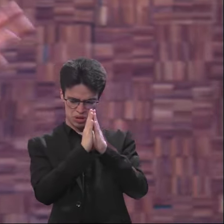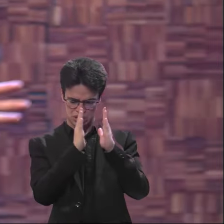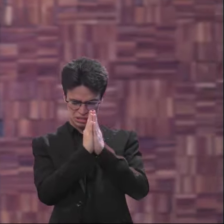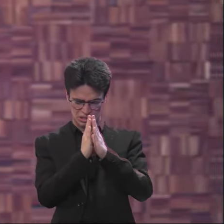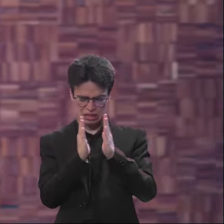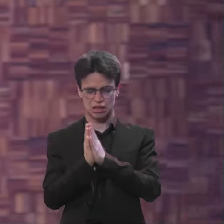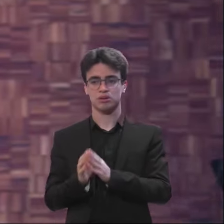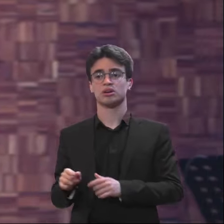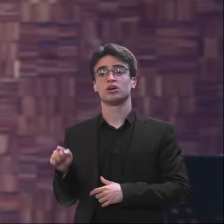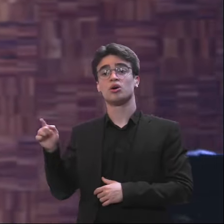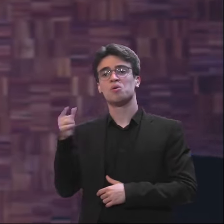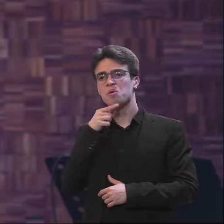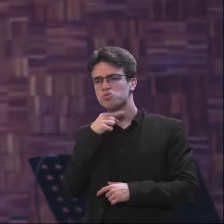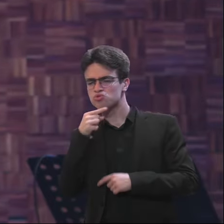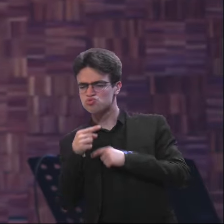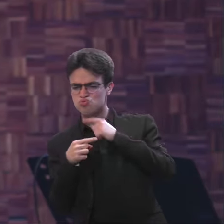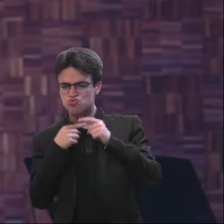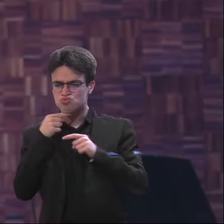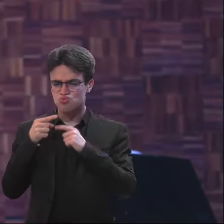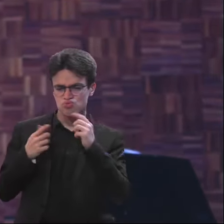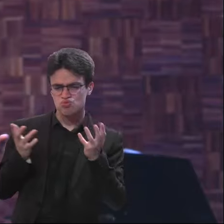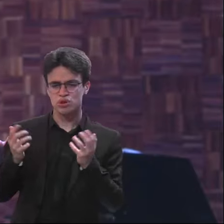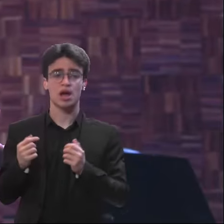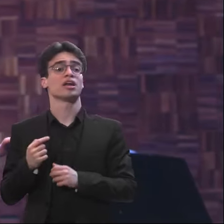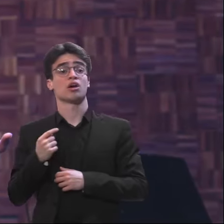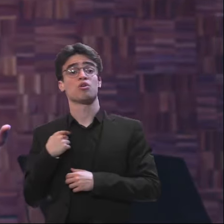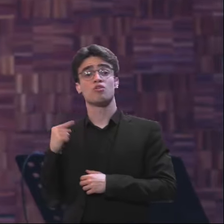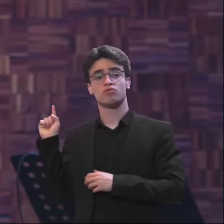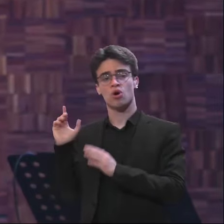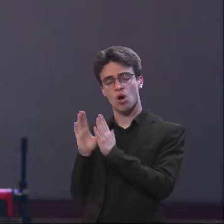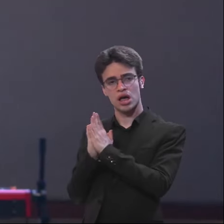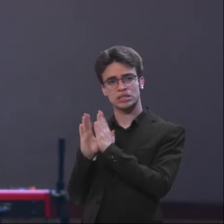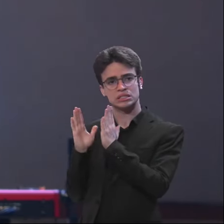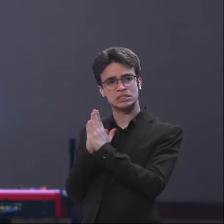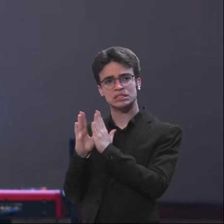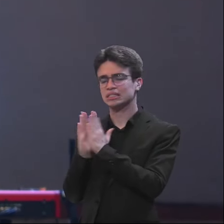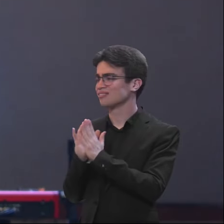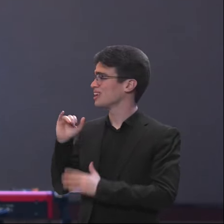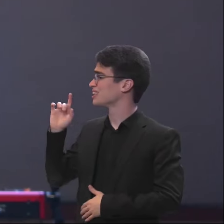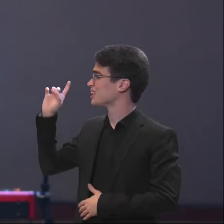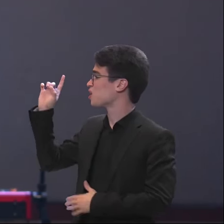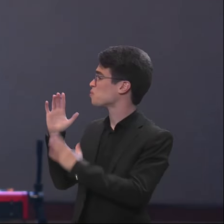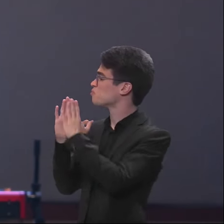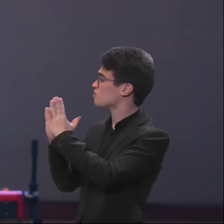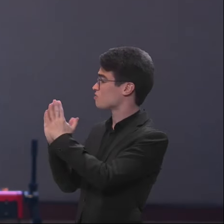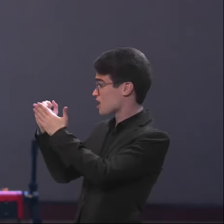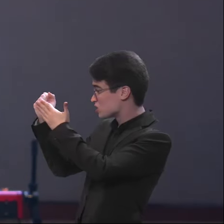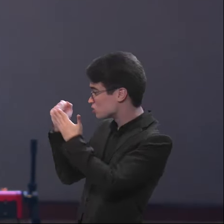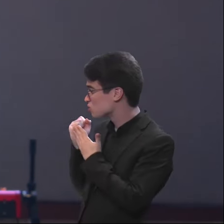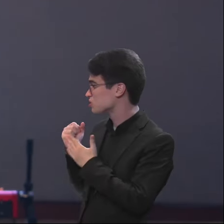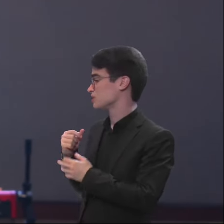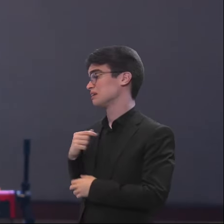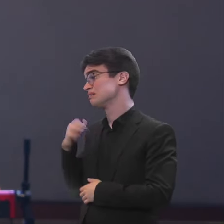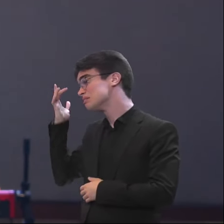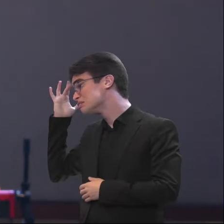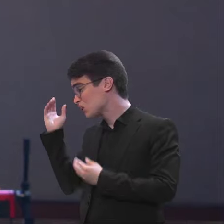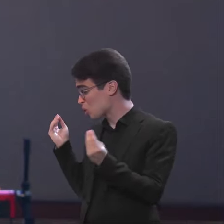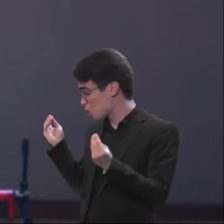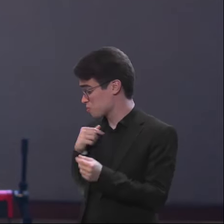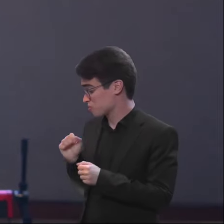tínhamos vivido aqui na igreja. E eu fui orar. E Deus, eu falei, Deus, me ajuda, eu não sei como me preparar para essa